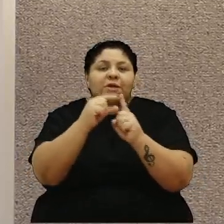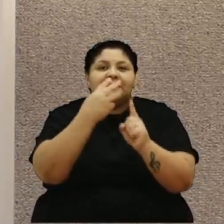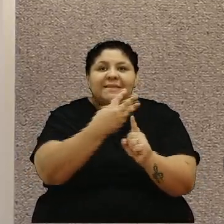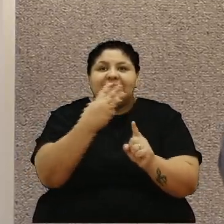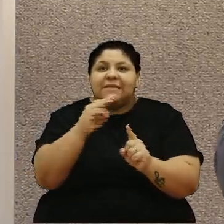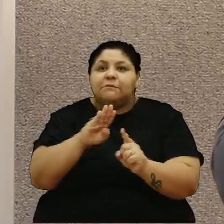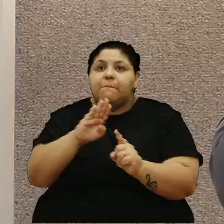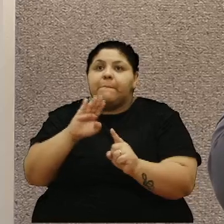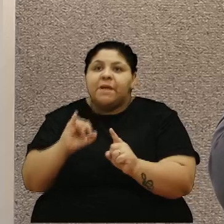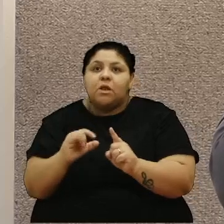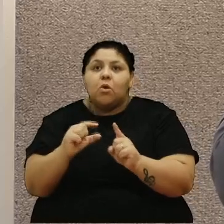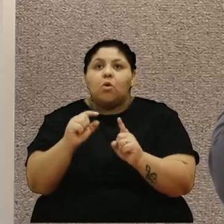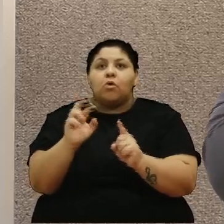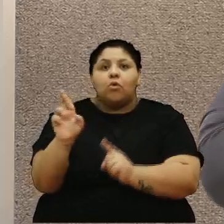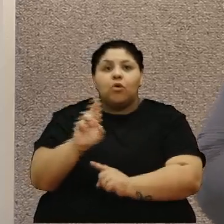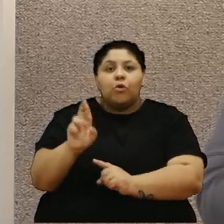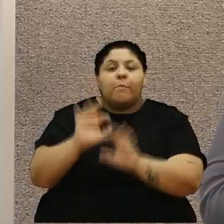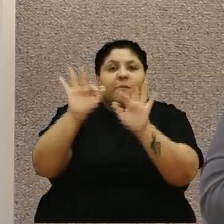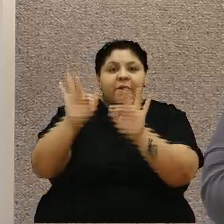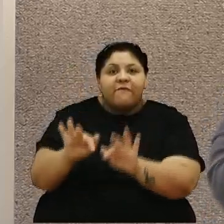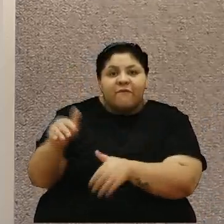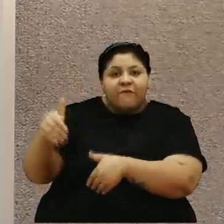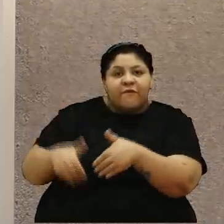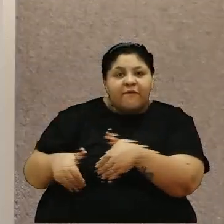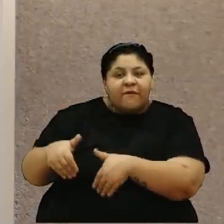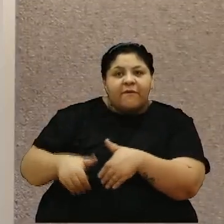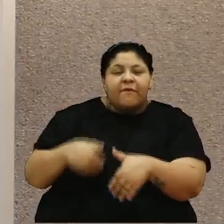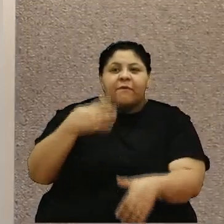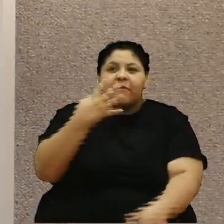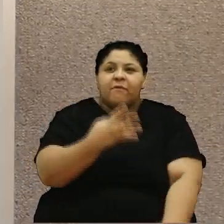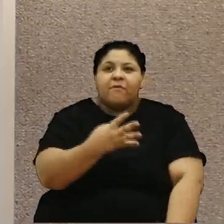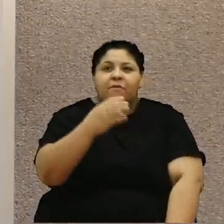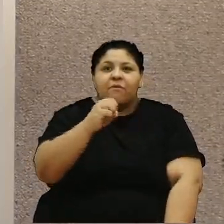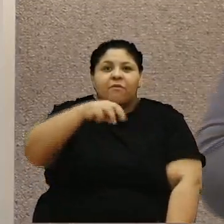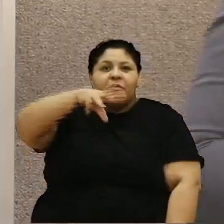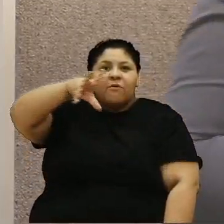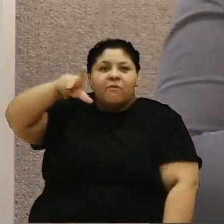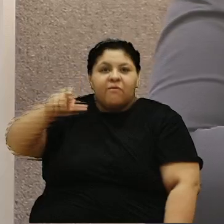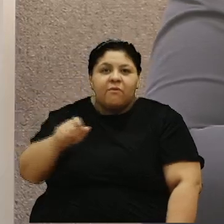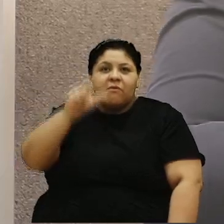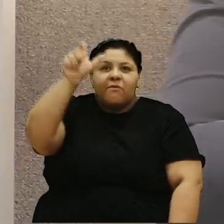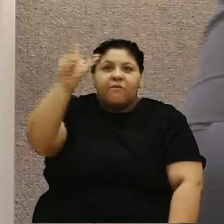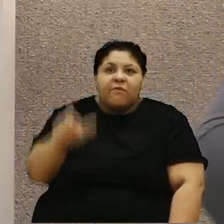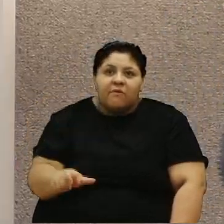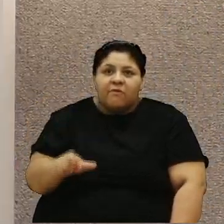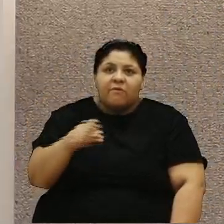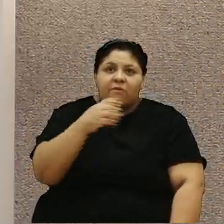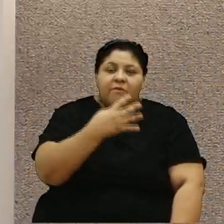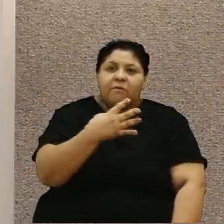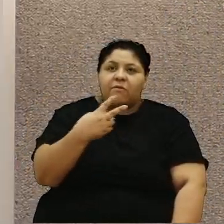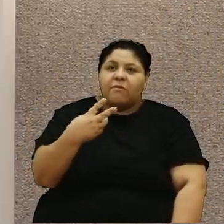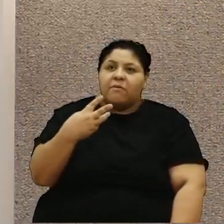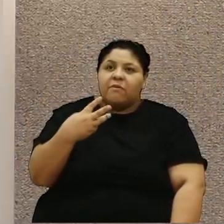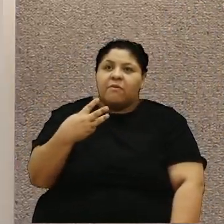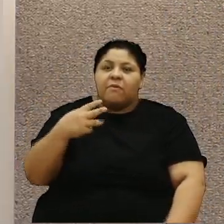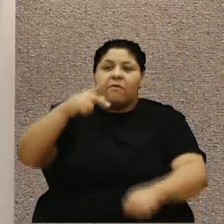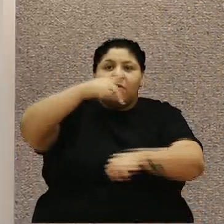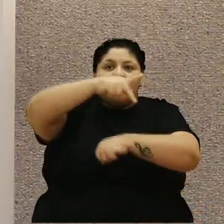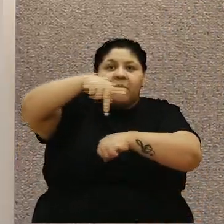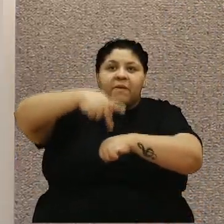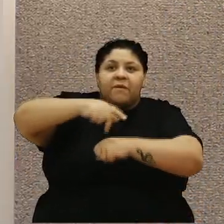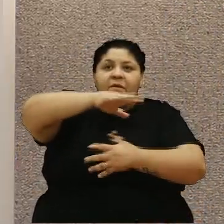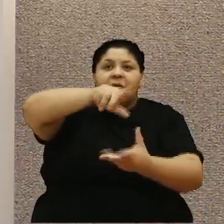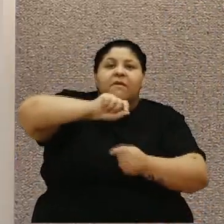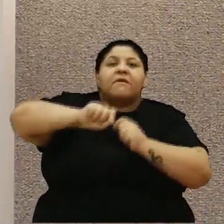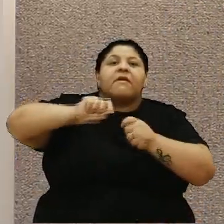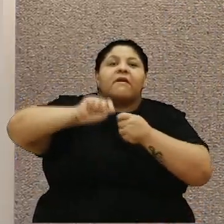reais, para acabar com a fome de 40 milhões de pessoas em 43 países do mundo. Quem que